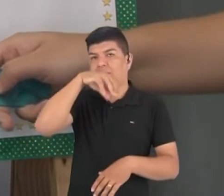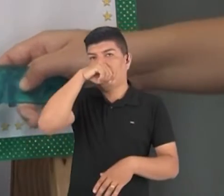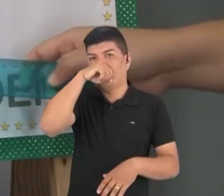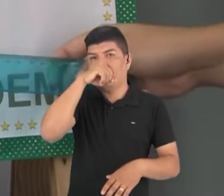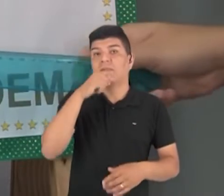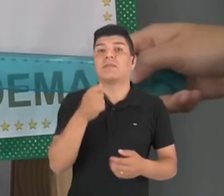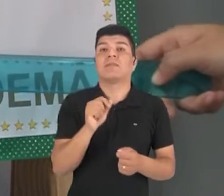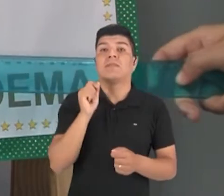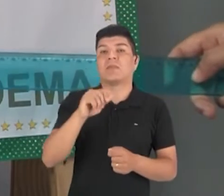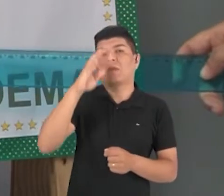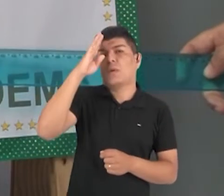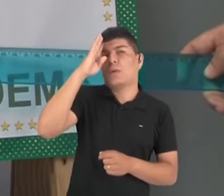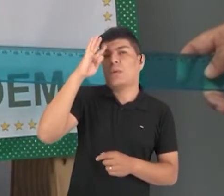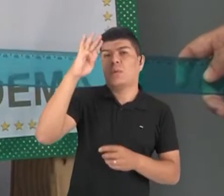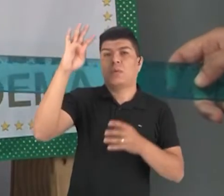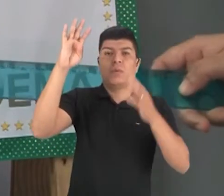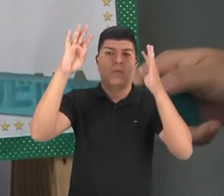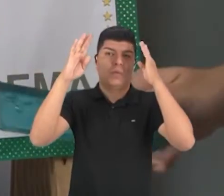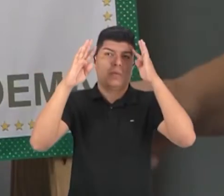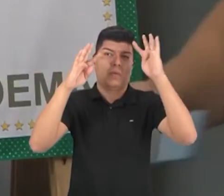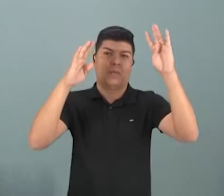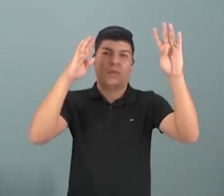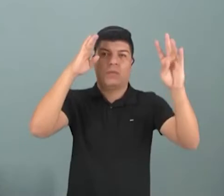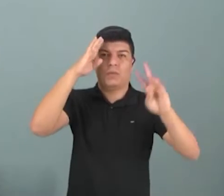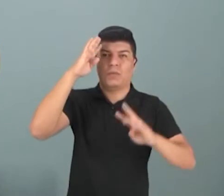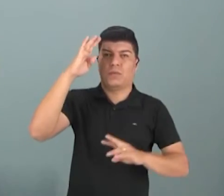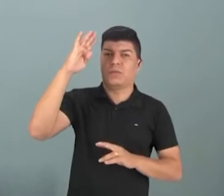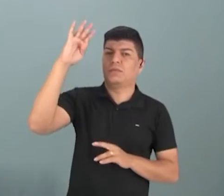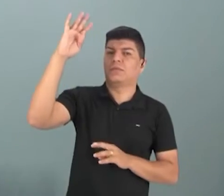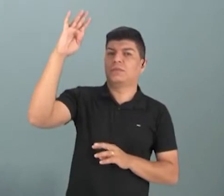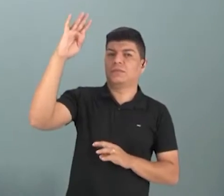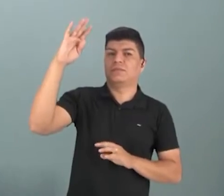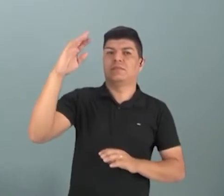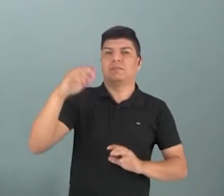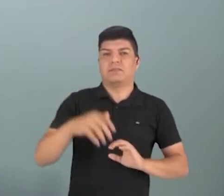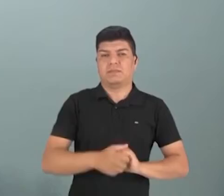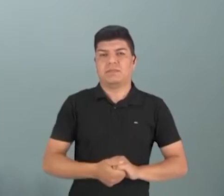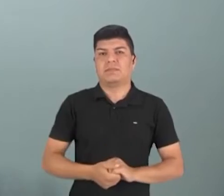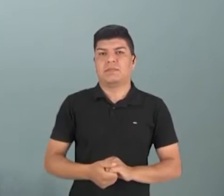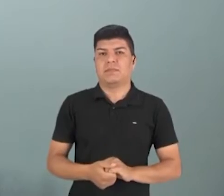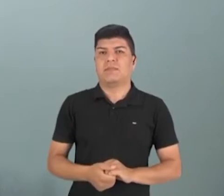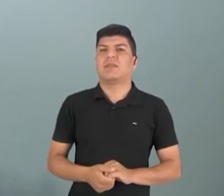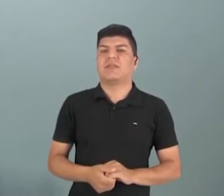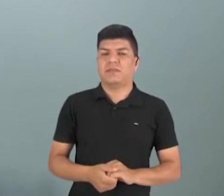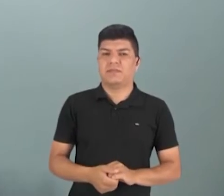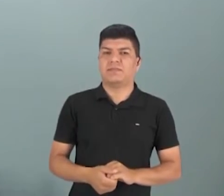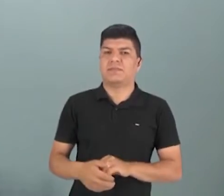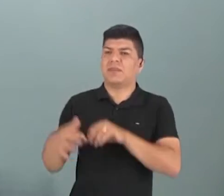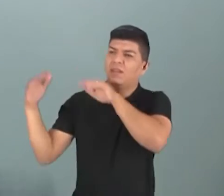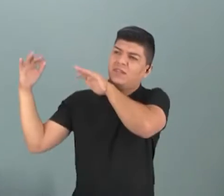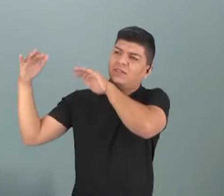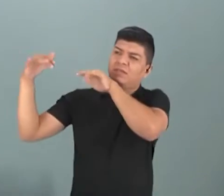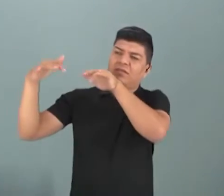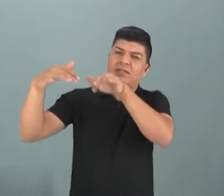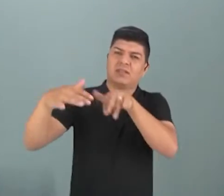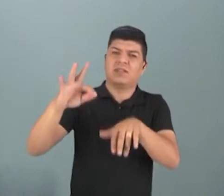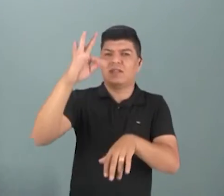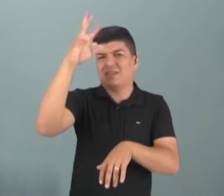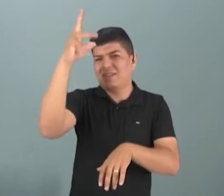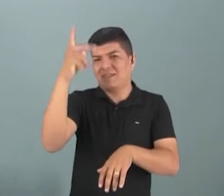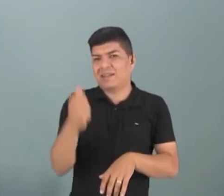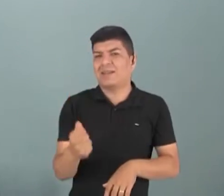na imaginação hayes Vieram lá da África